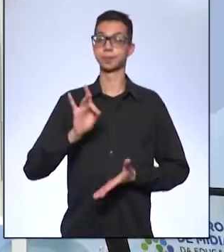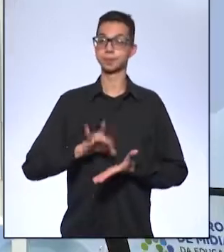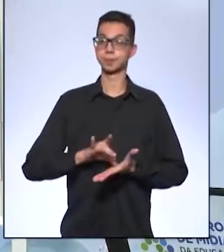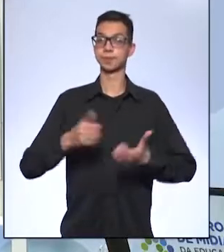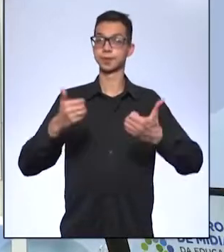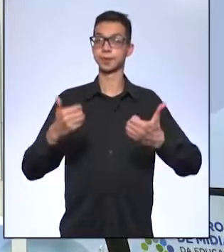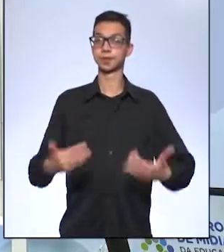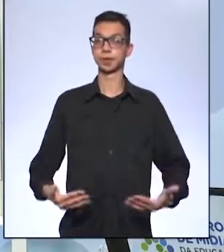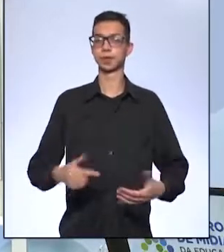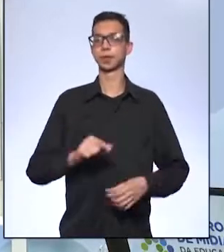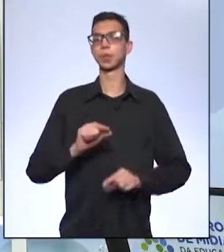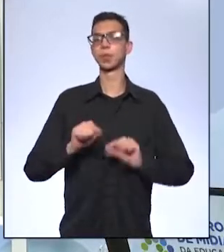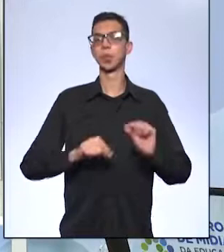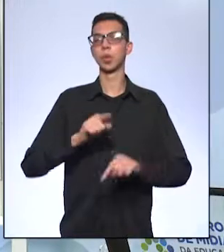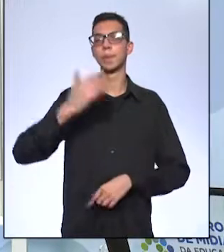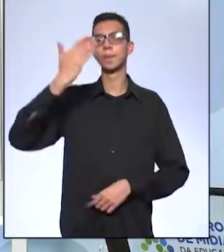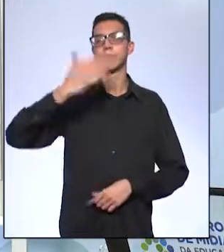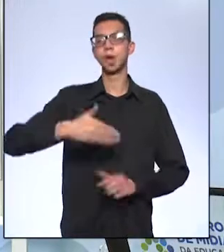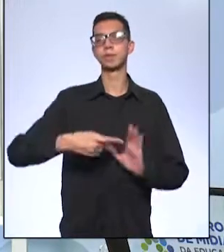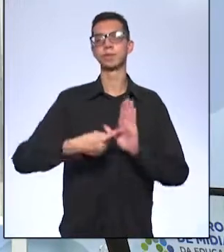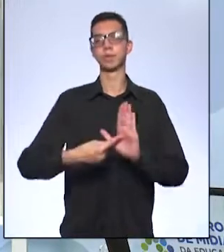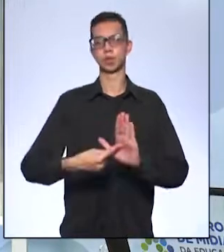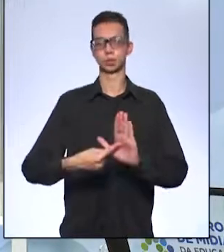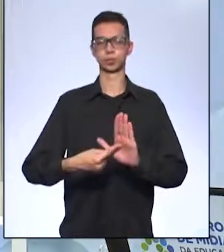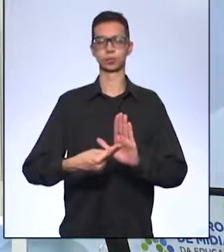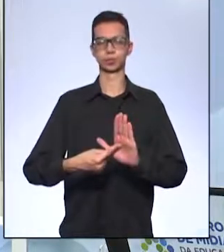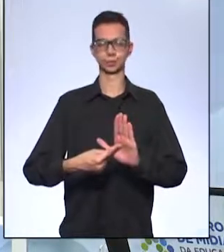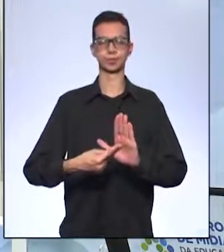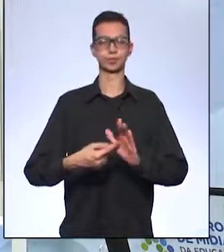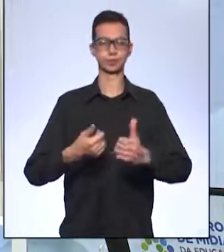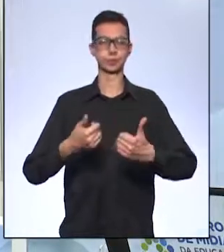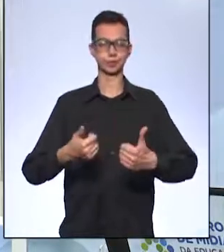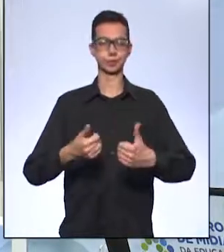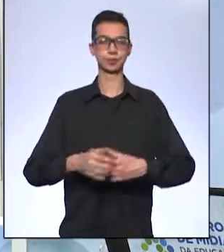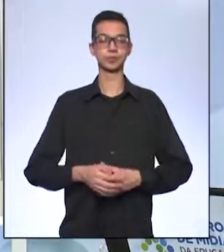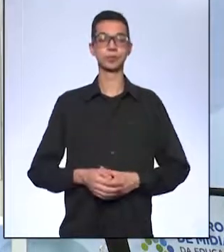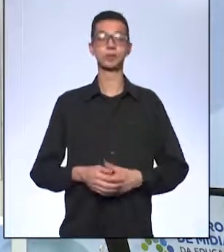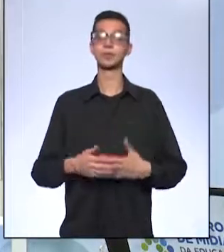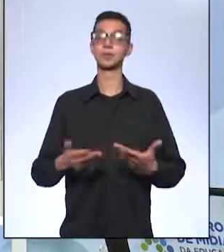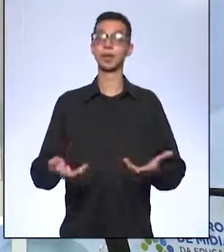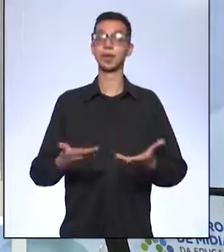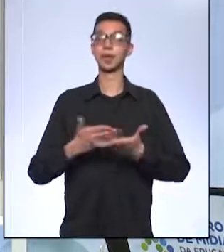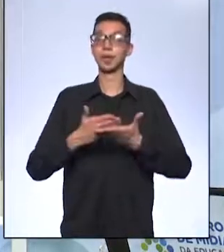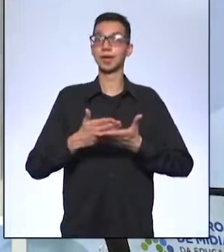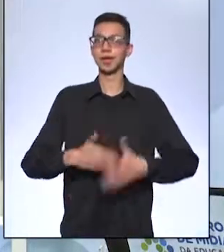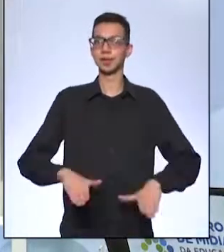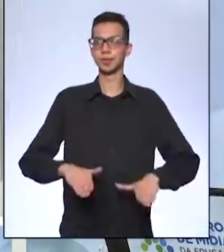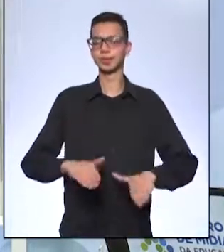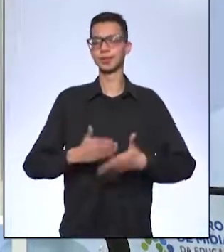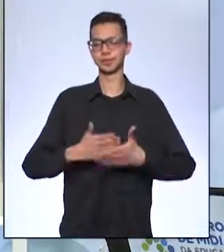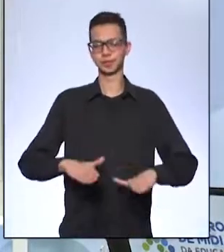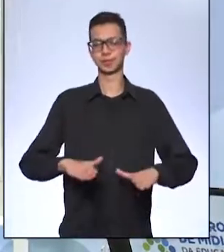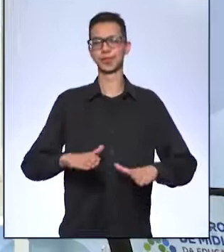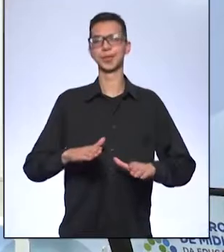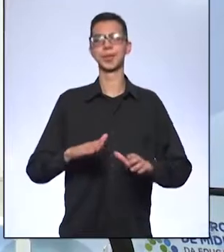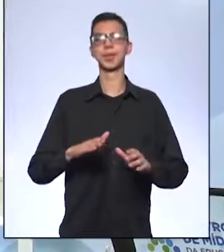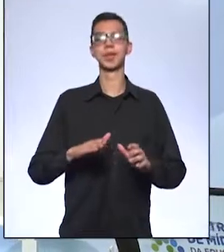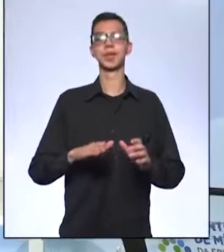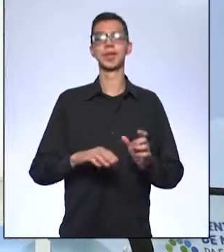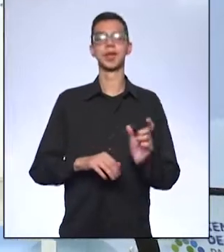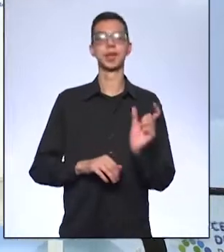basear o que você quer provar, certo? E aí a gente também tem, acabou aqui, a interação, ok, acabou as